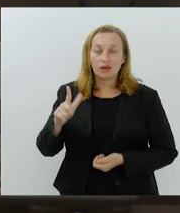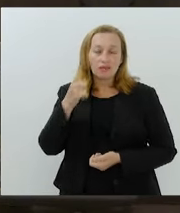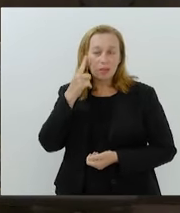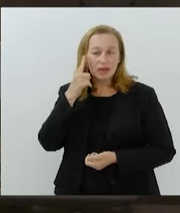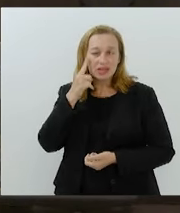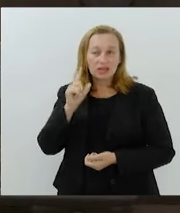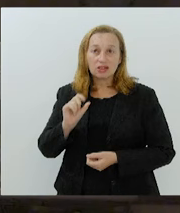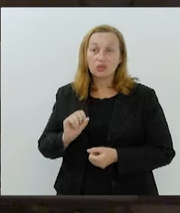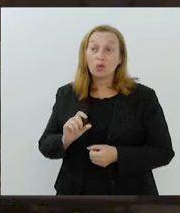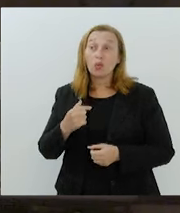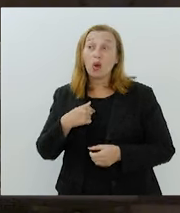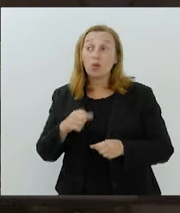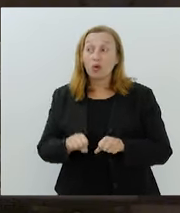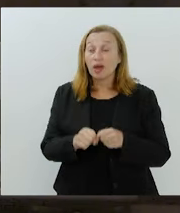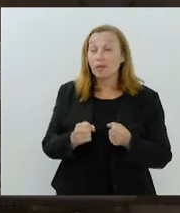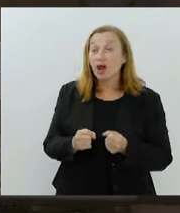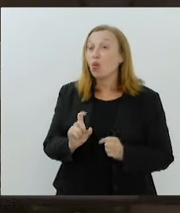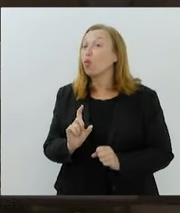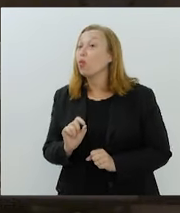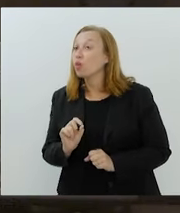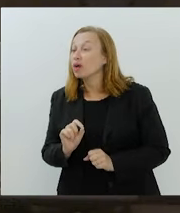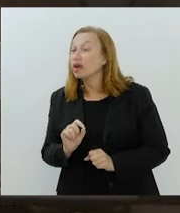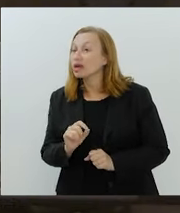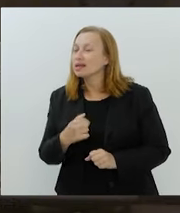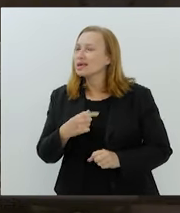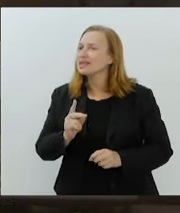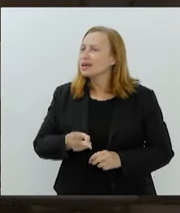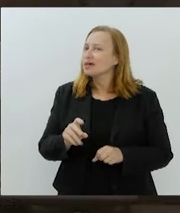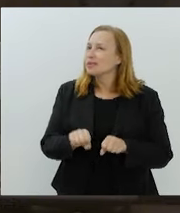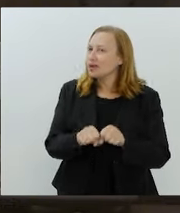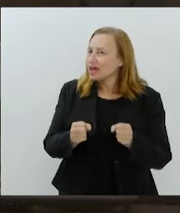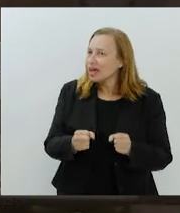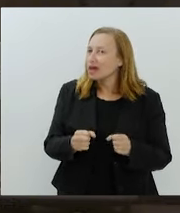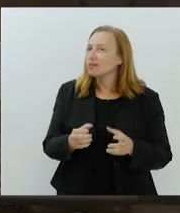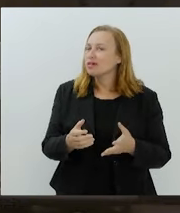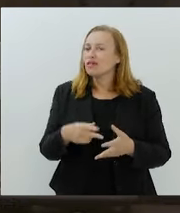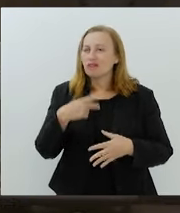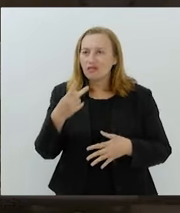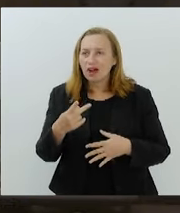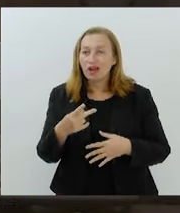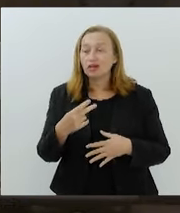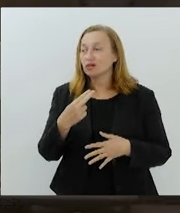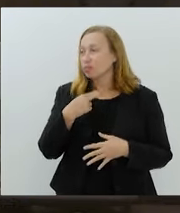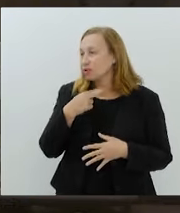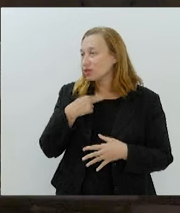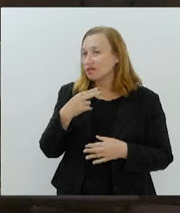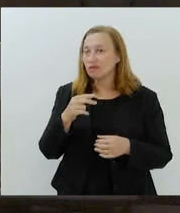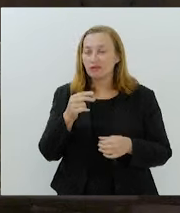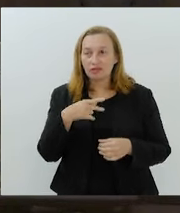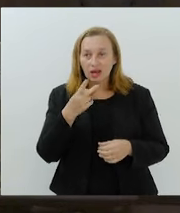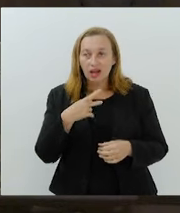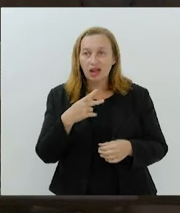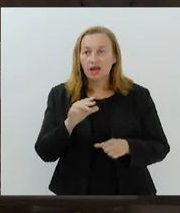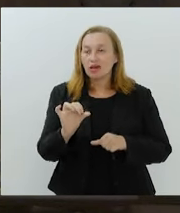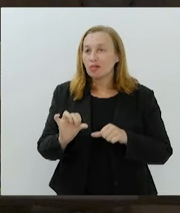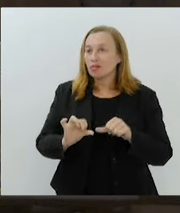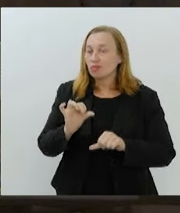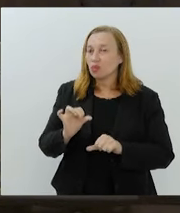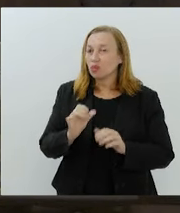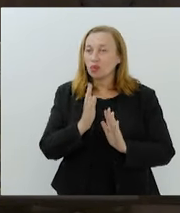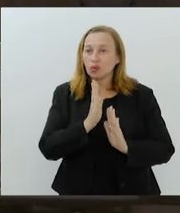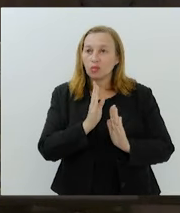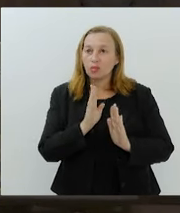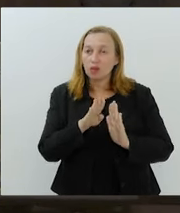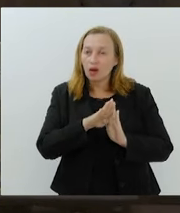eu vou quebrar, né? Sempre eu quebro aqui de algum jeito, falo uma coisa que eu não devia de falar, mudo a ordem. Outro